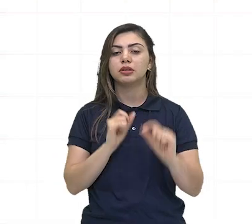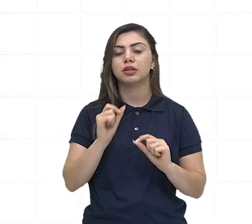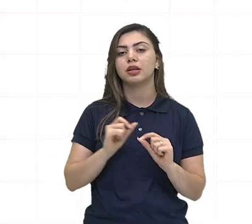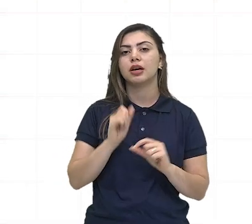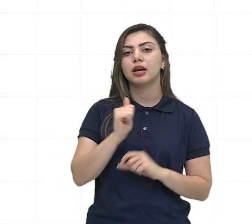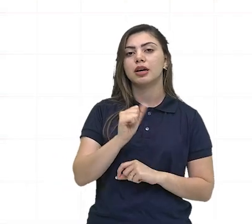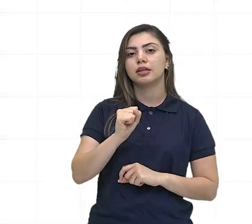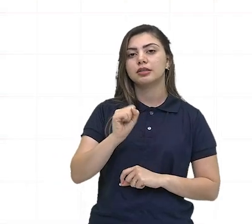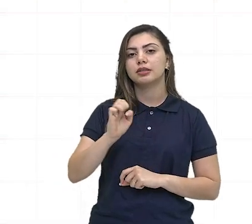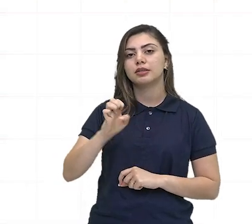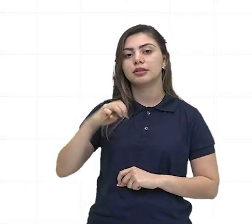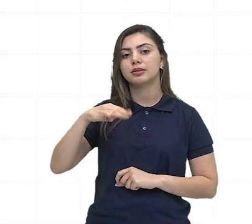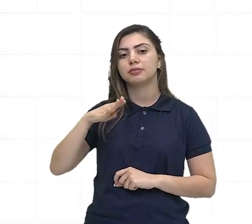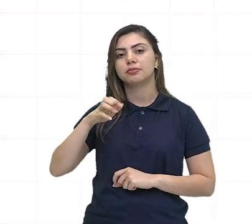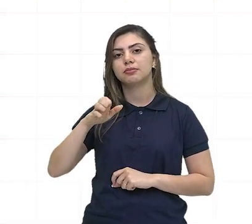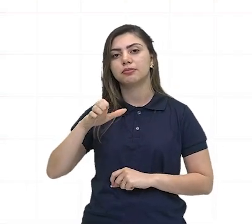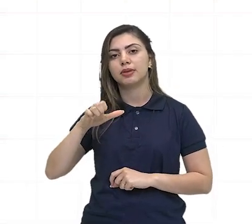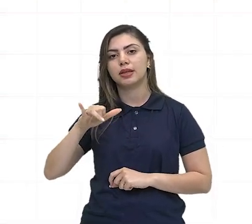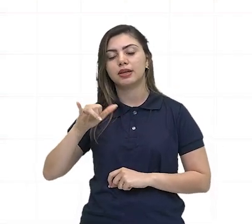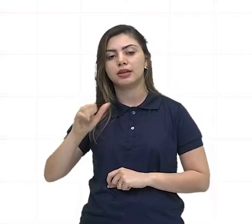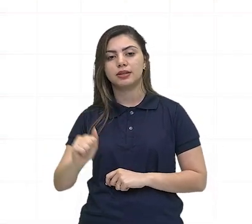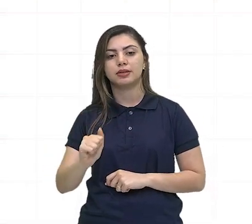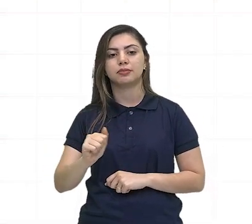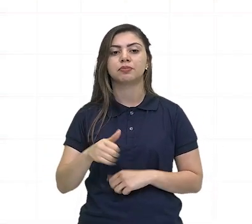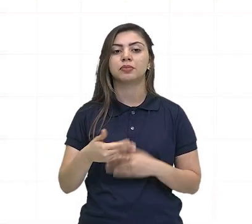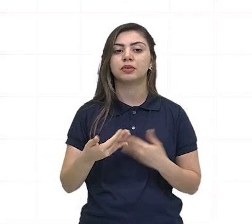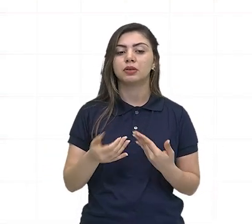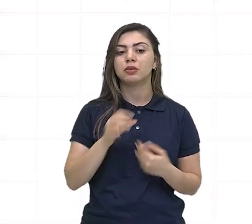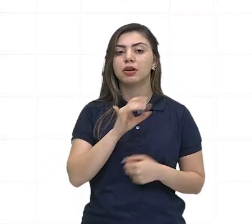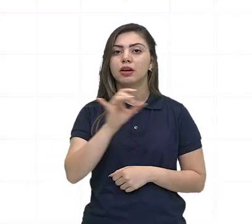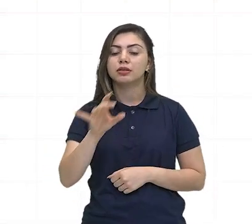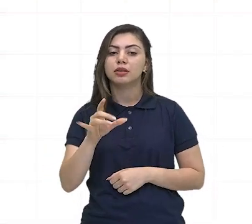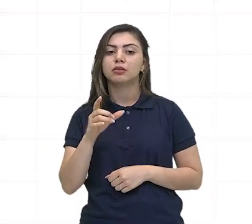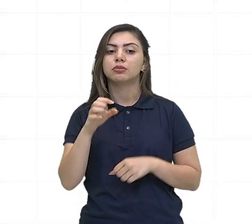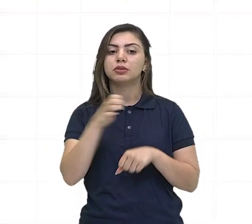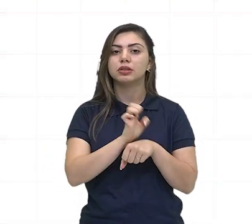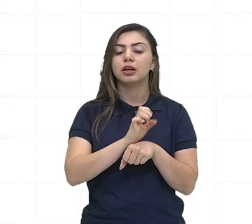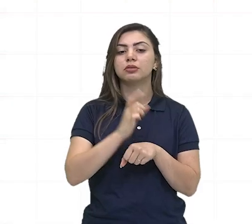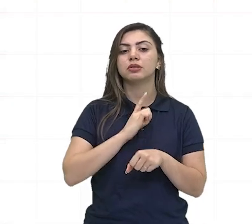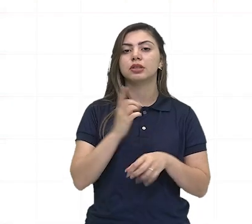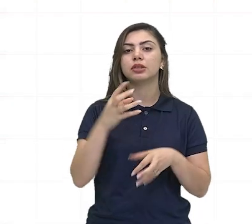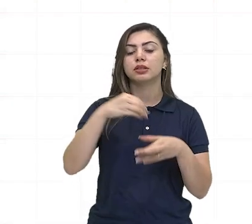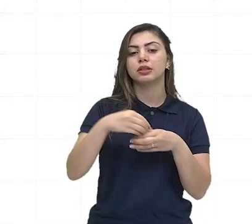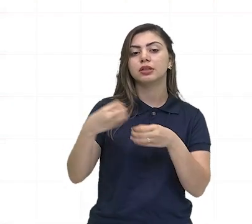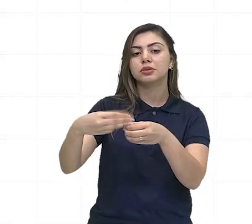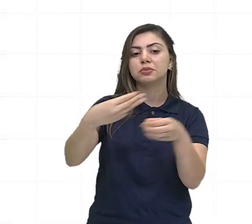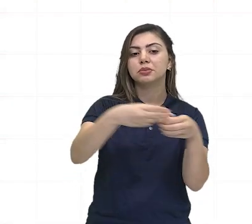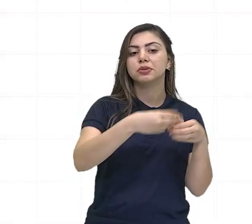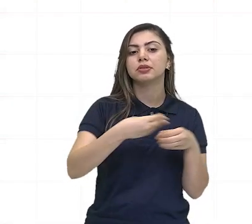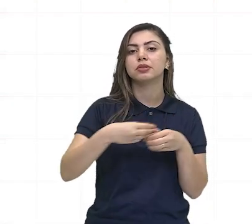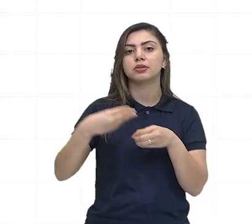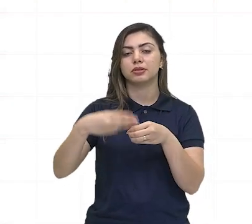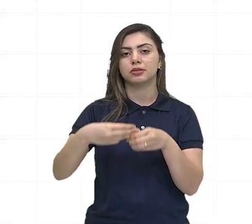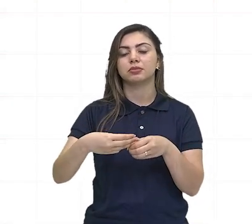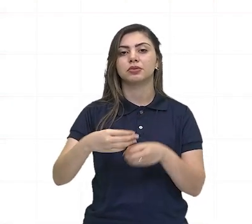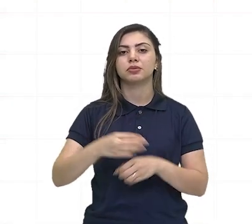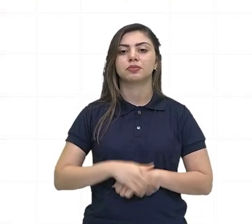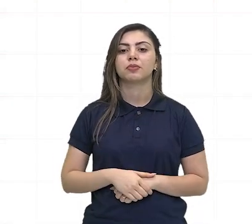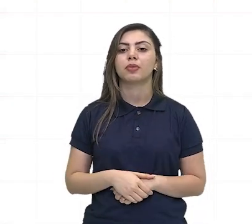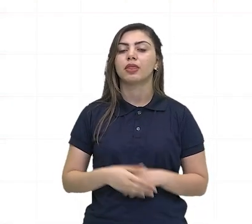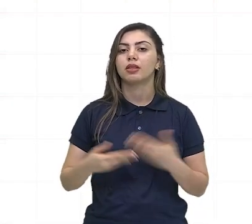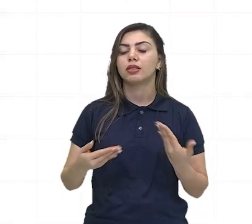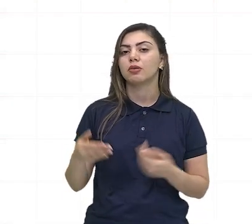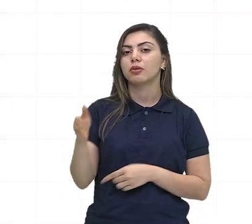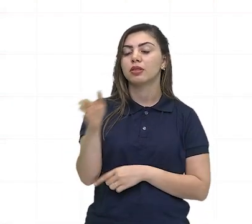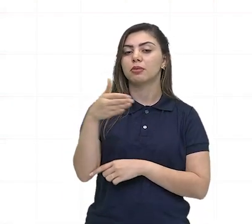são constituídos de municípios e as capitais de cada estado abrigam a sede de seu governo. Na nossa